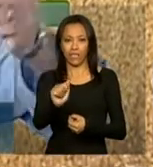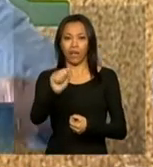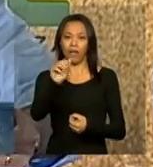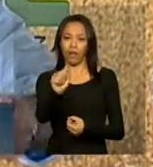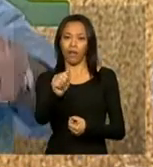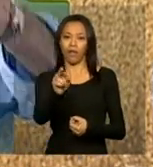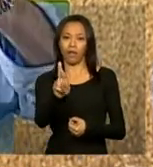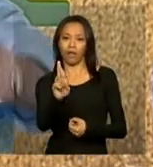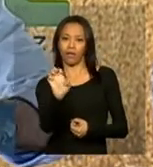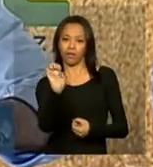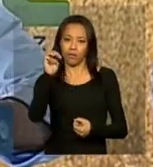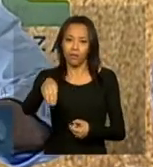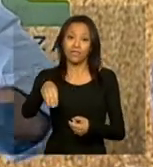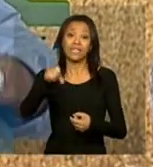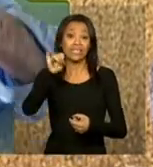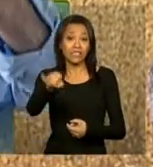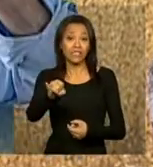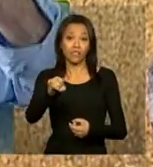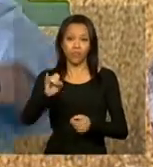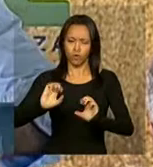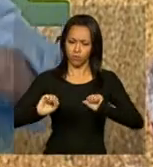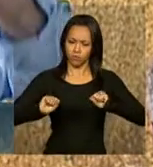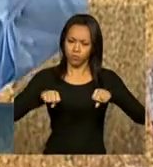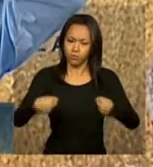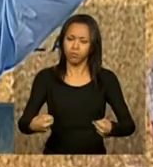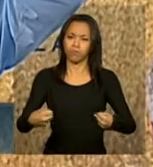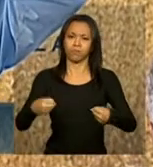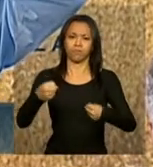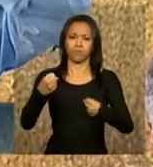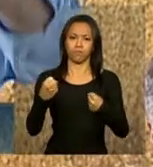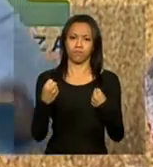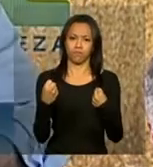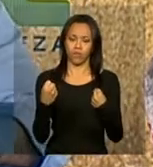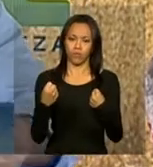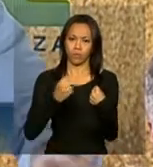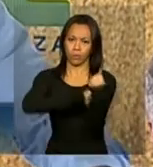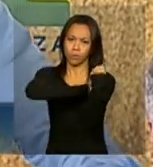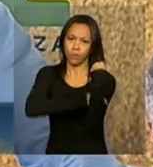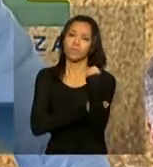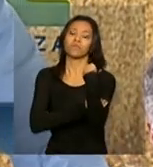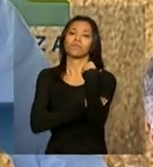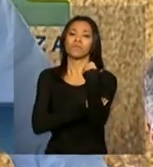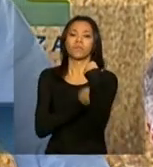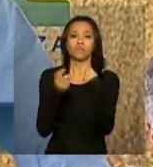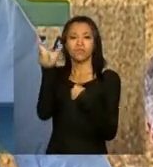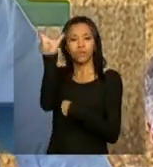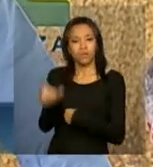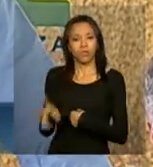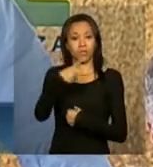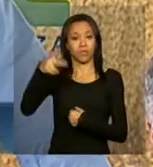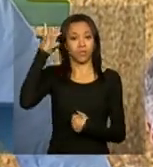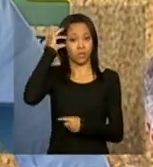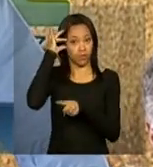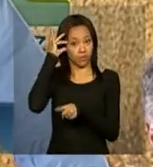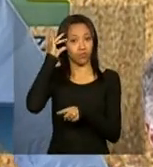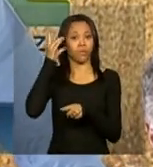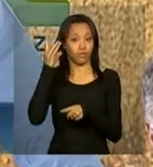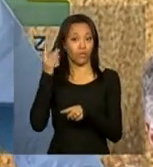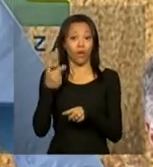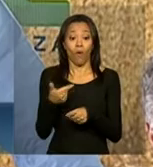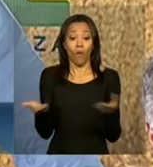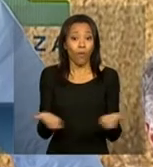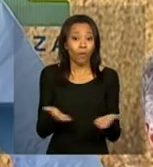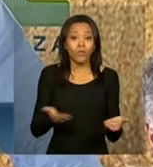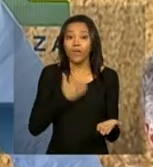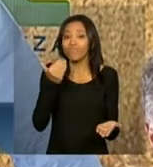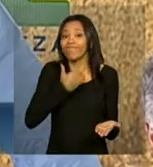não fosse o pulso, as mãos firmes da presidente Dilma, ela